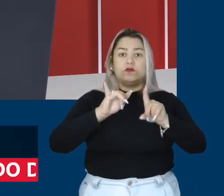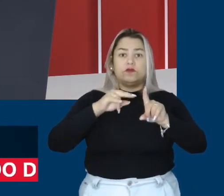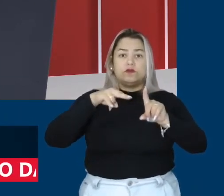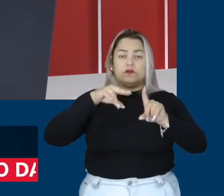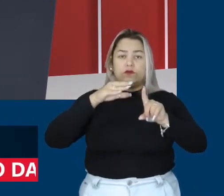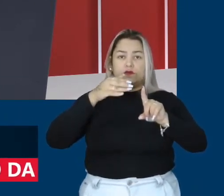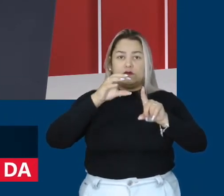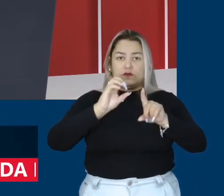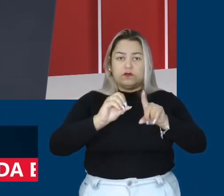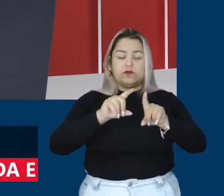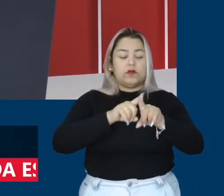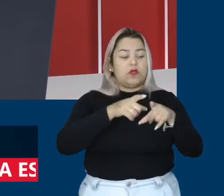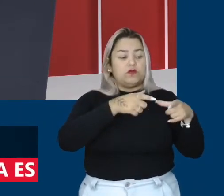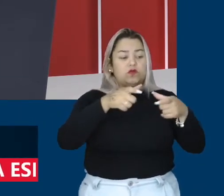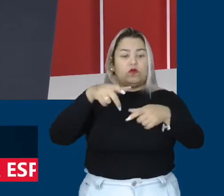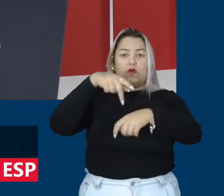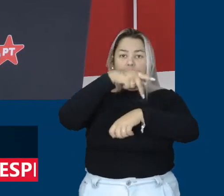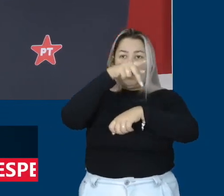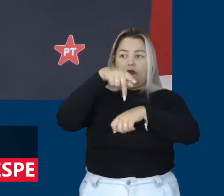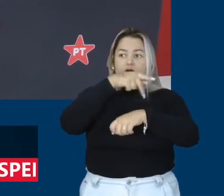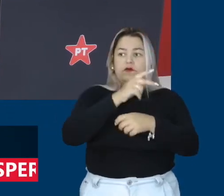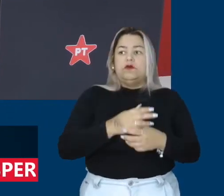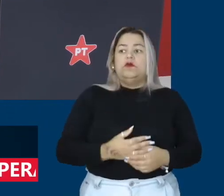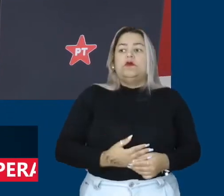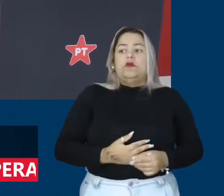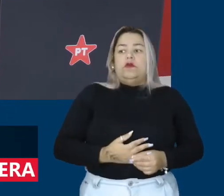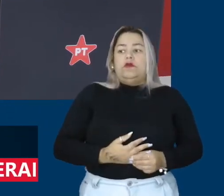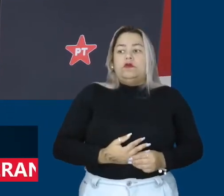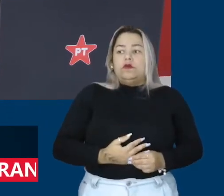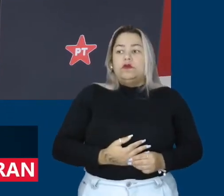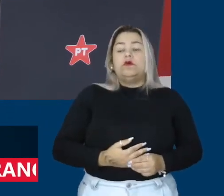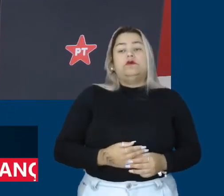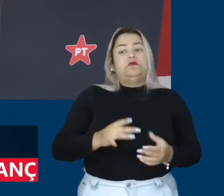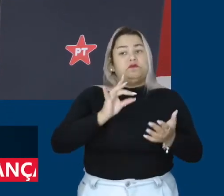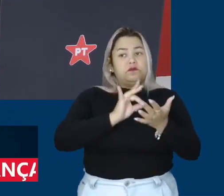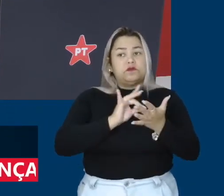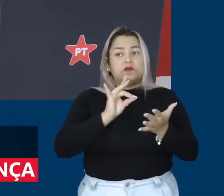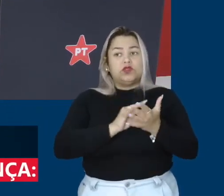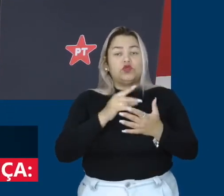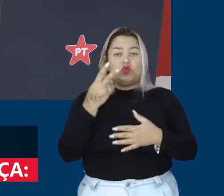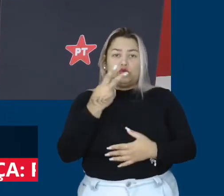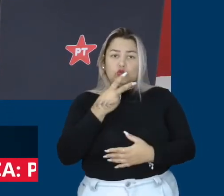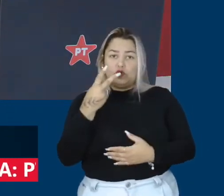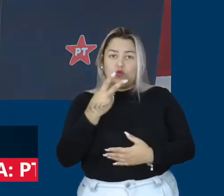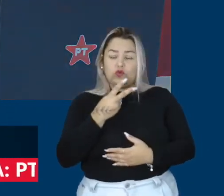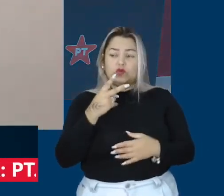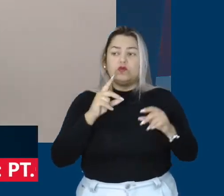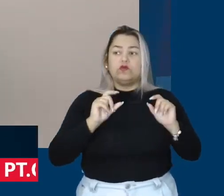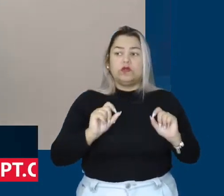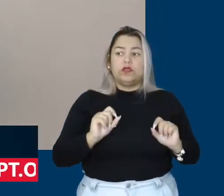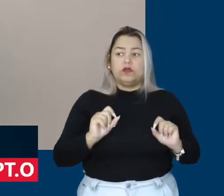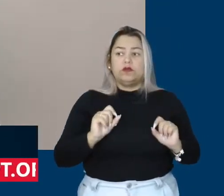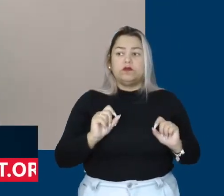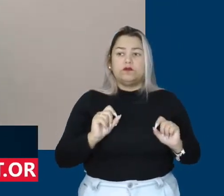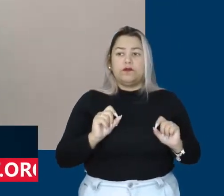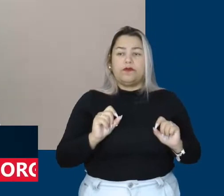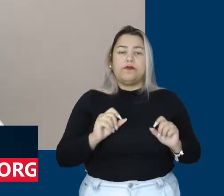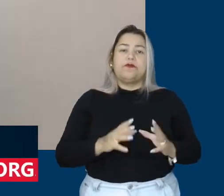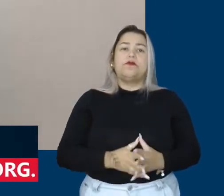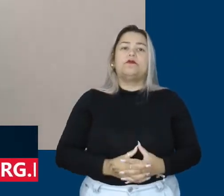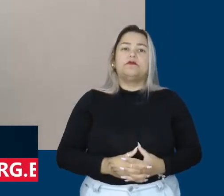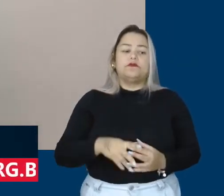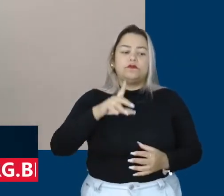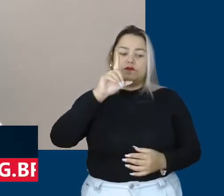áridas no país. Então, na verdade, tem combinação de duas questões, né, de dois vetores, a